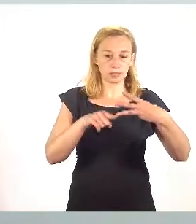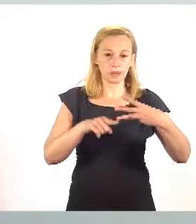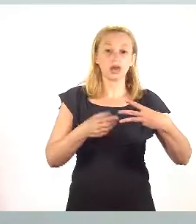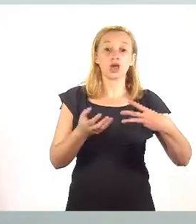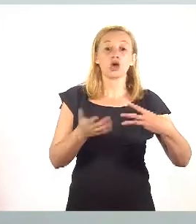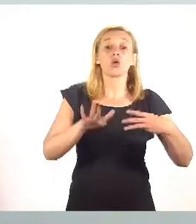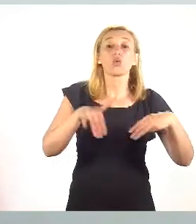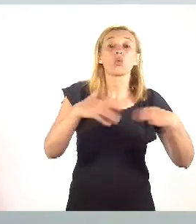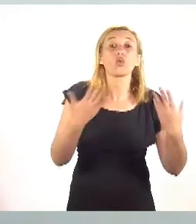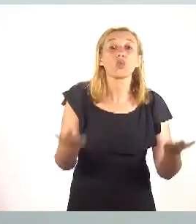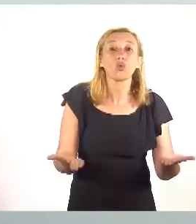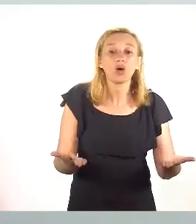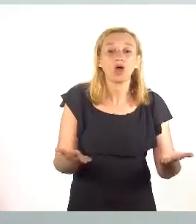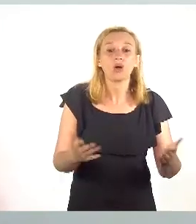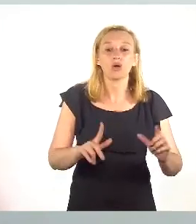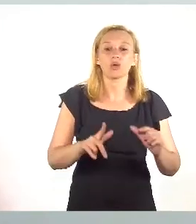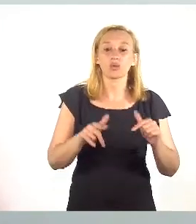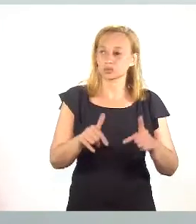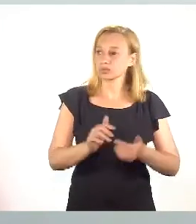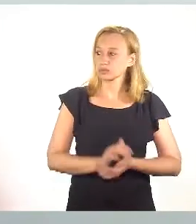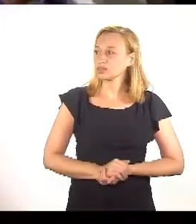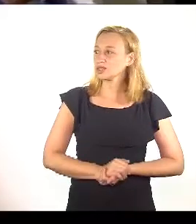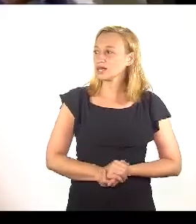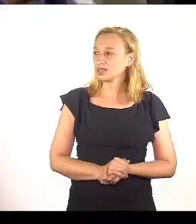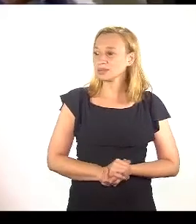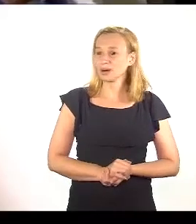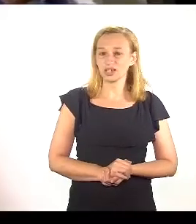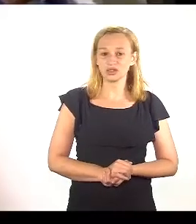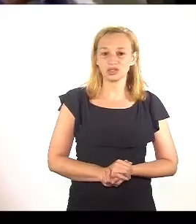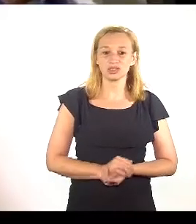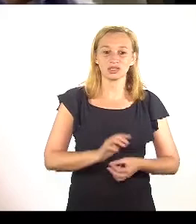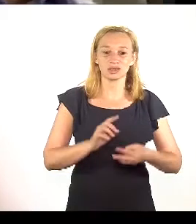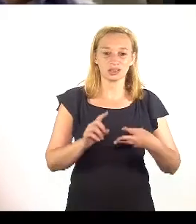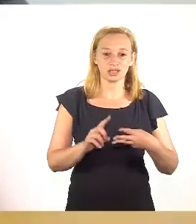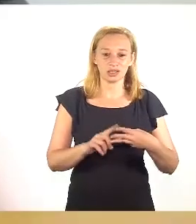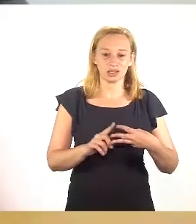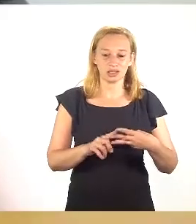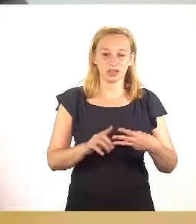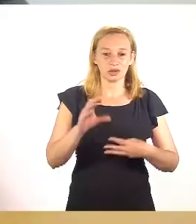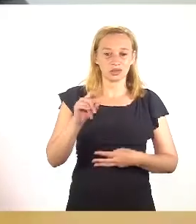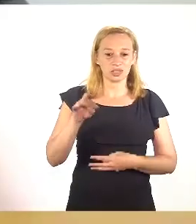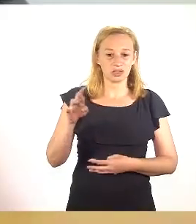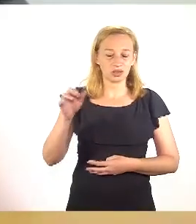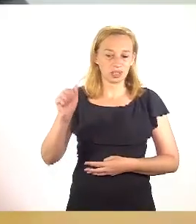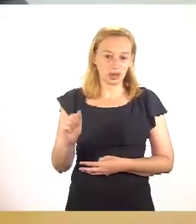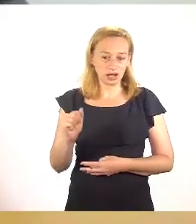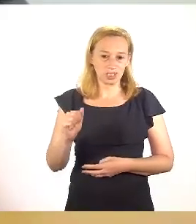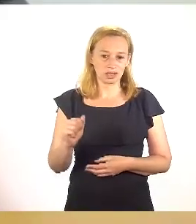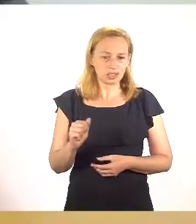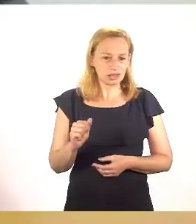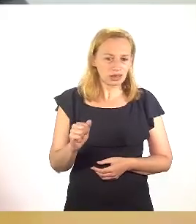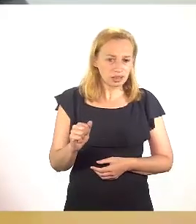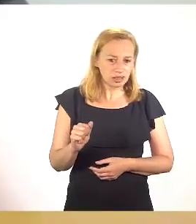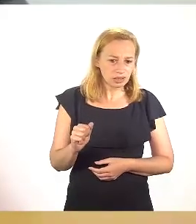saber quais são esses atores. O poder concedente, as concessionárias e os usuários.